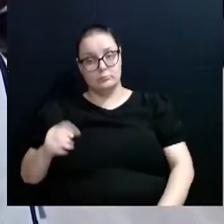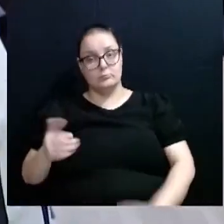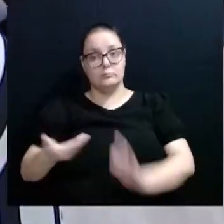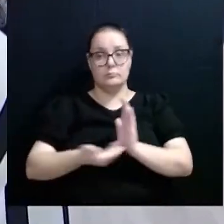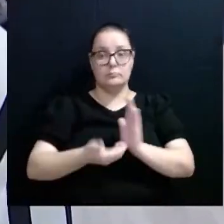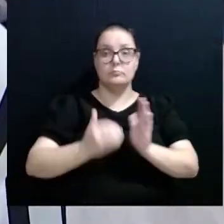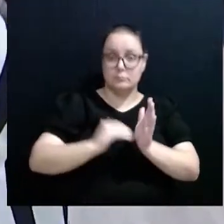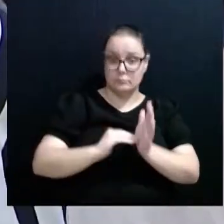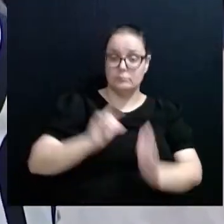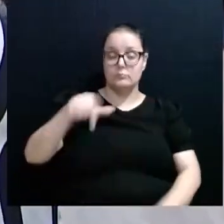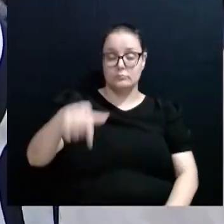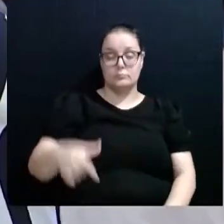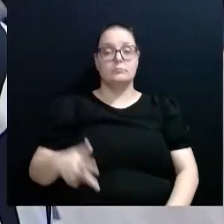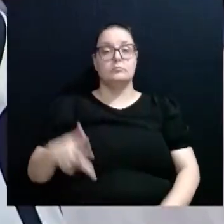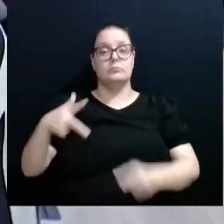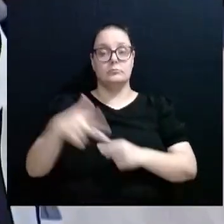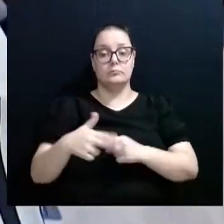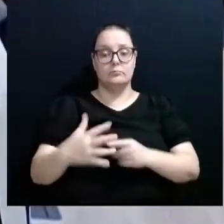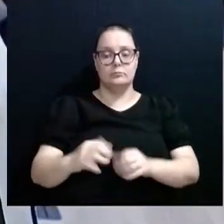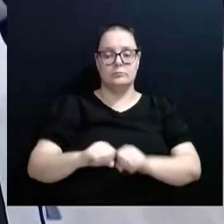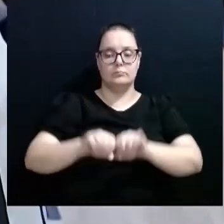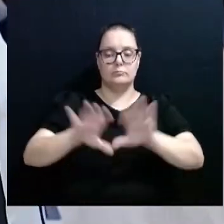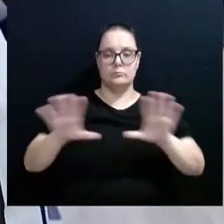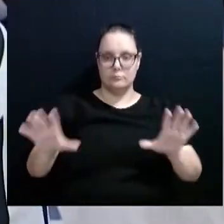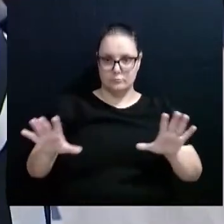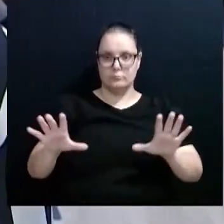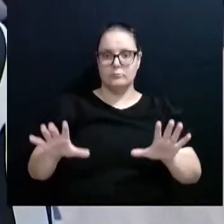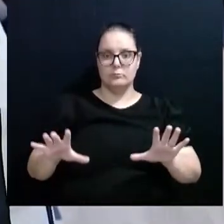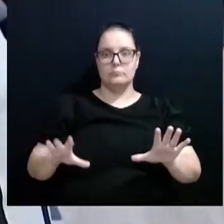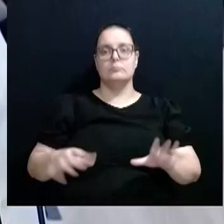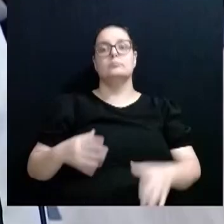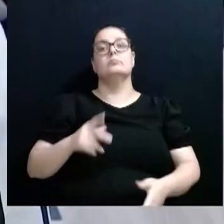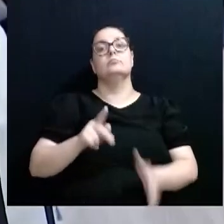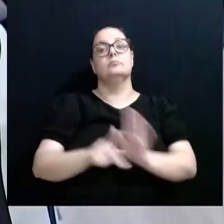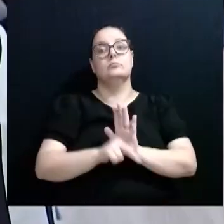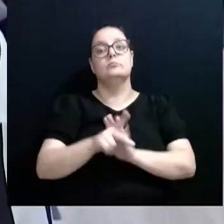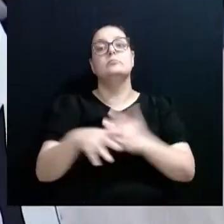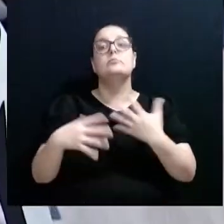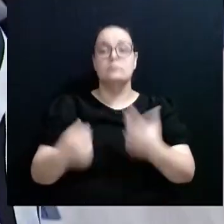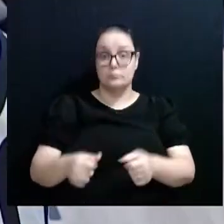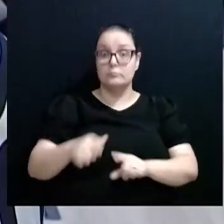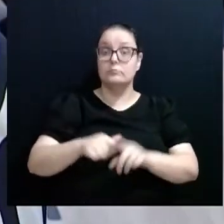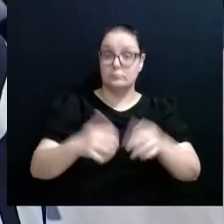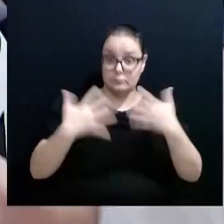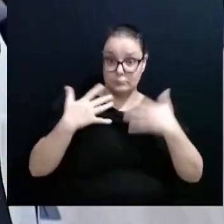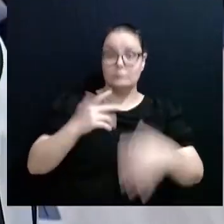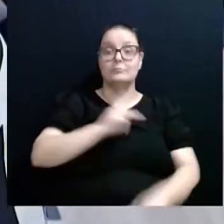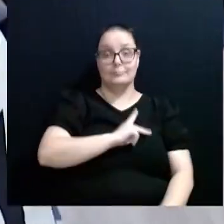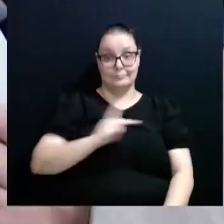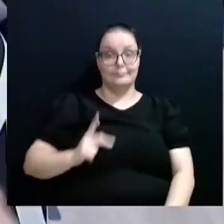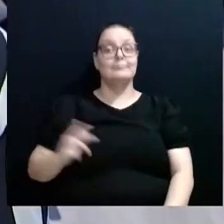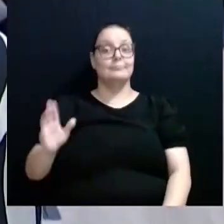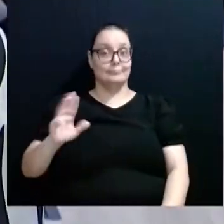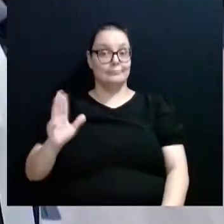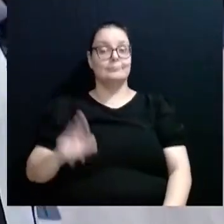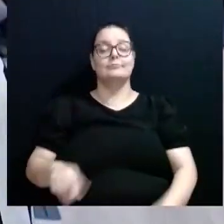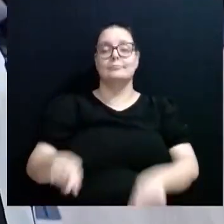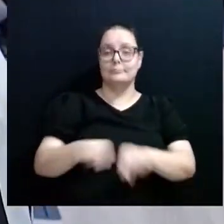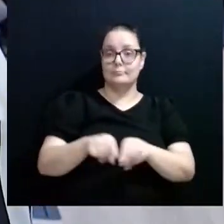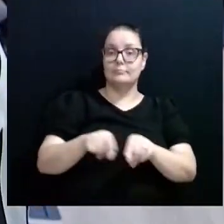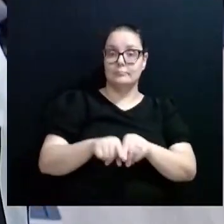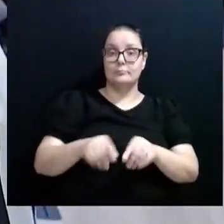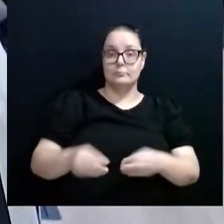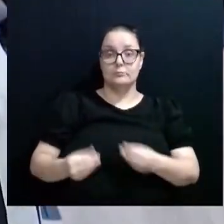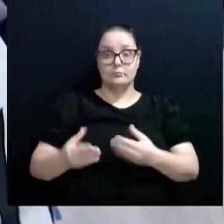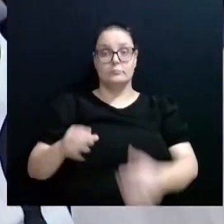tempo de serviço trabalhado, e esse projeto foi sancionado agora em janeiro pelo presidente Lula. Além da devolução automática da